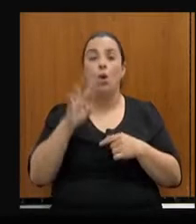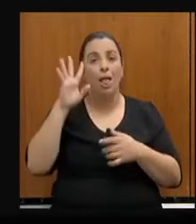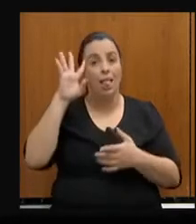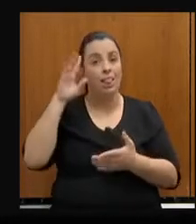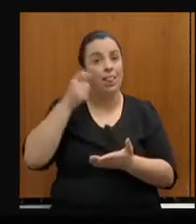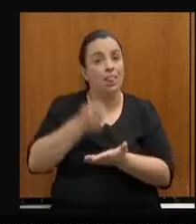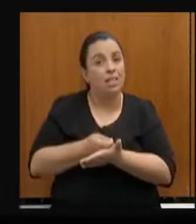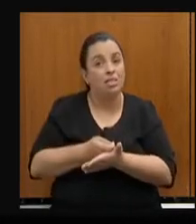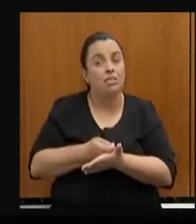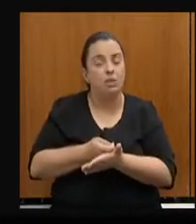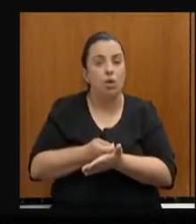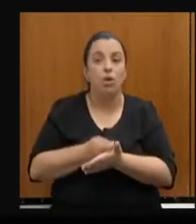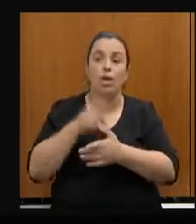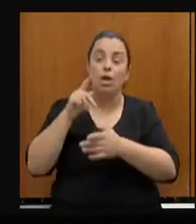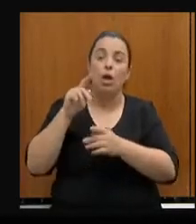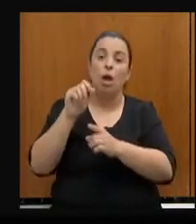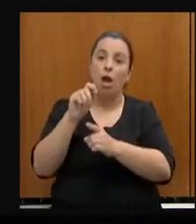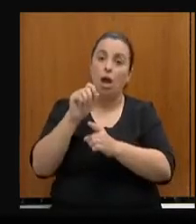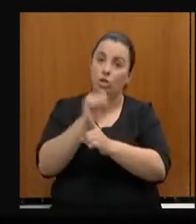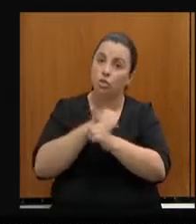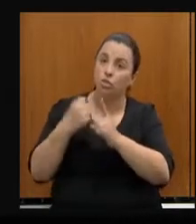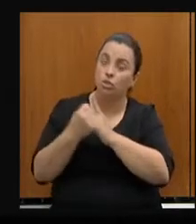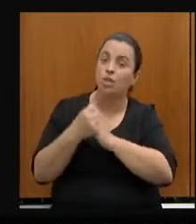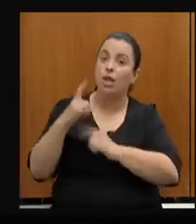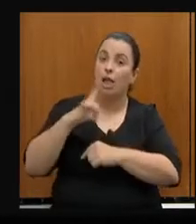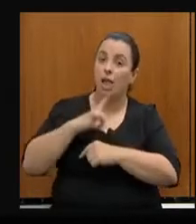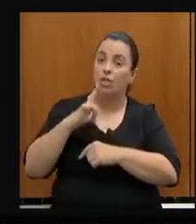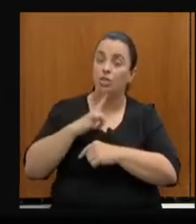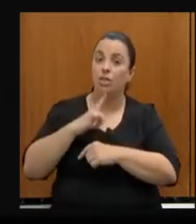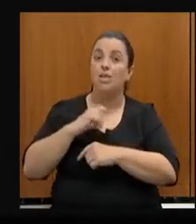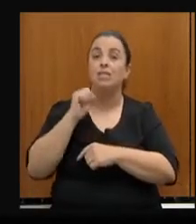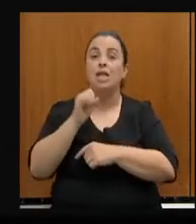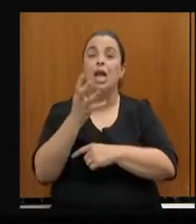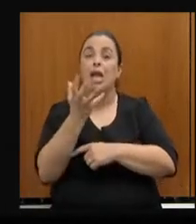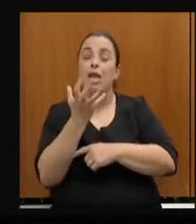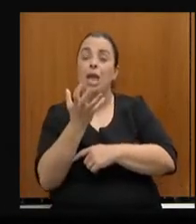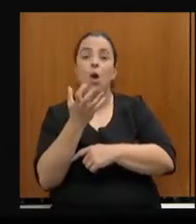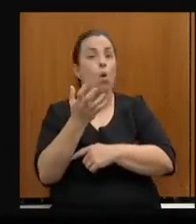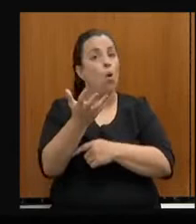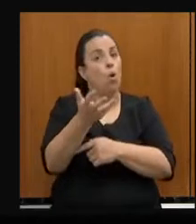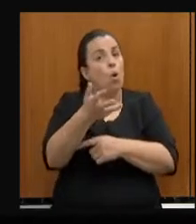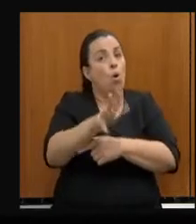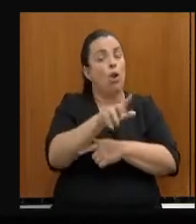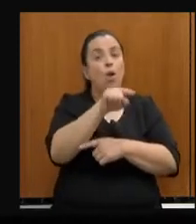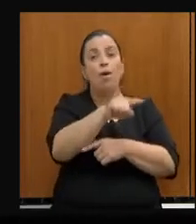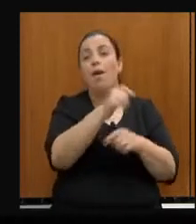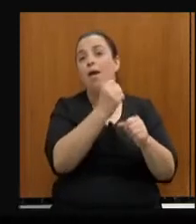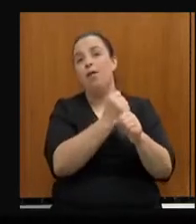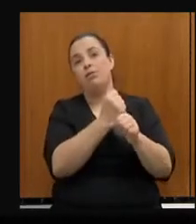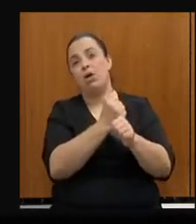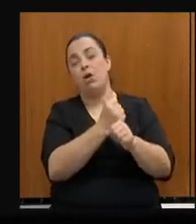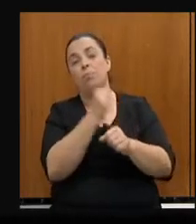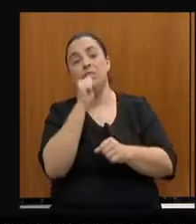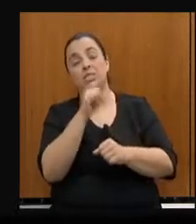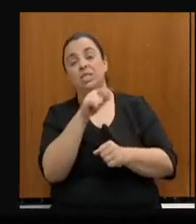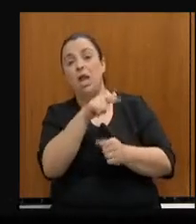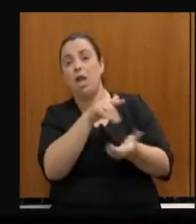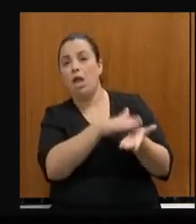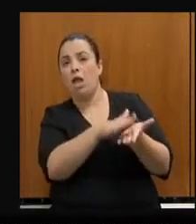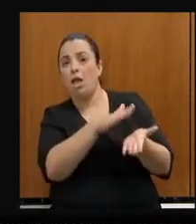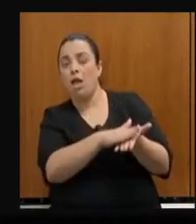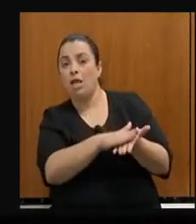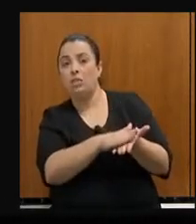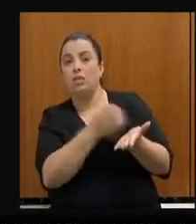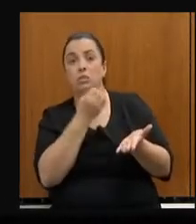decisão que a sociedade tem sobre e quer ou não um empreendimento que os seus cursos superam